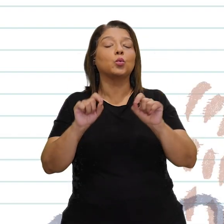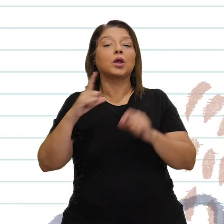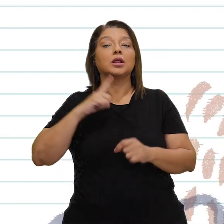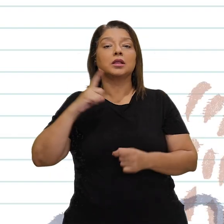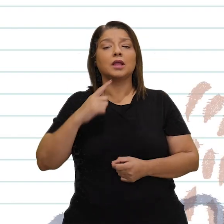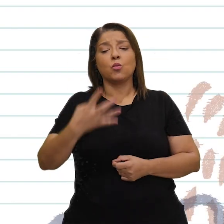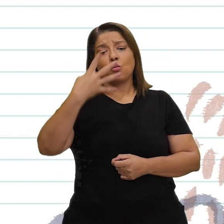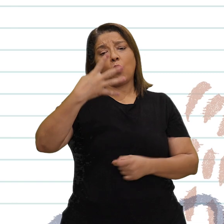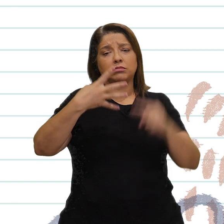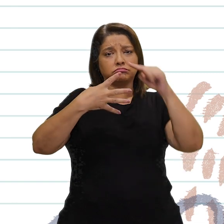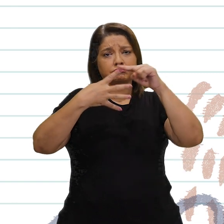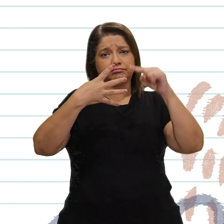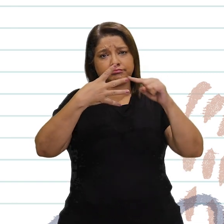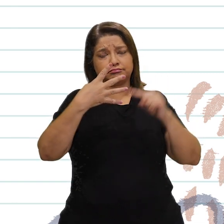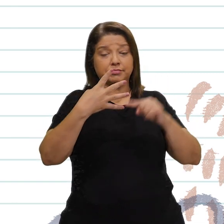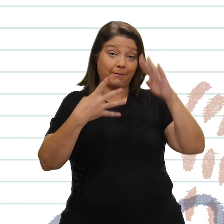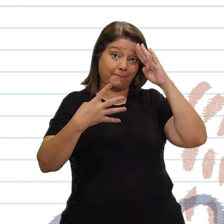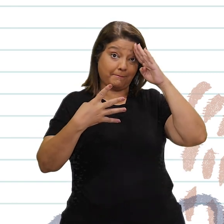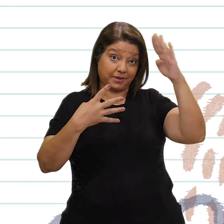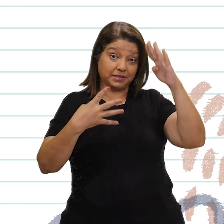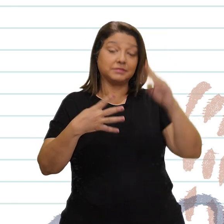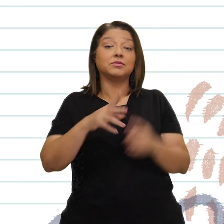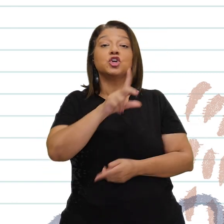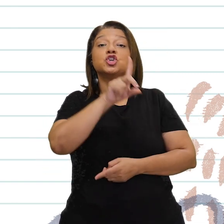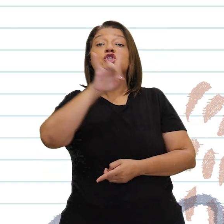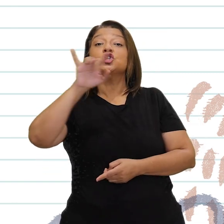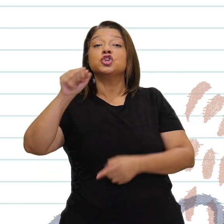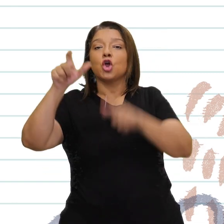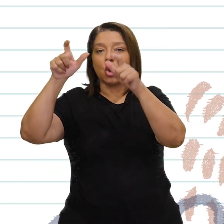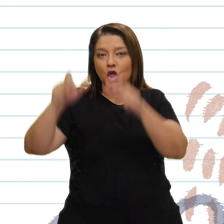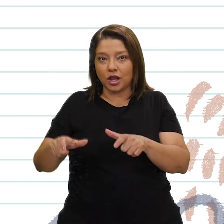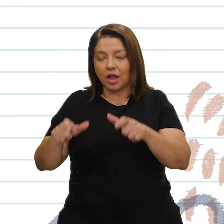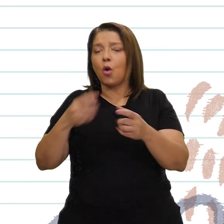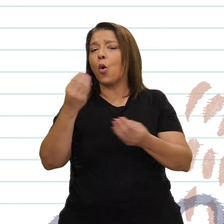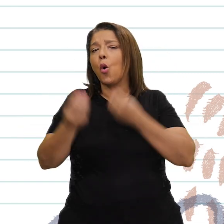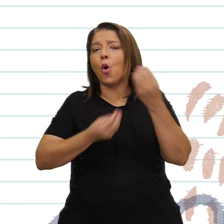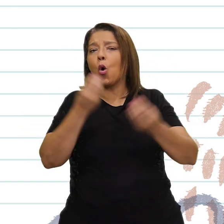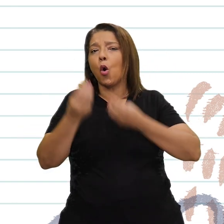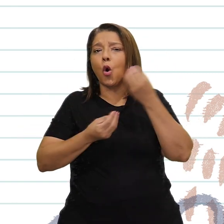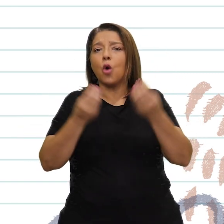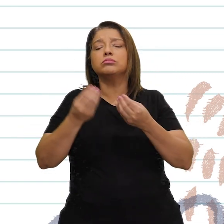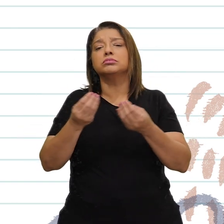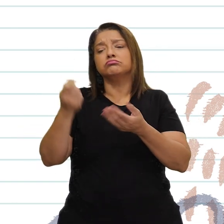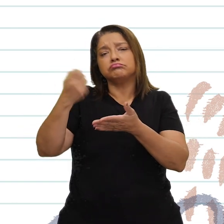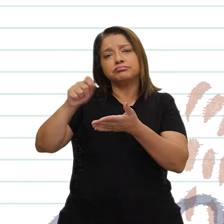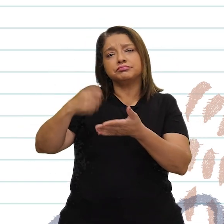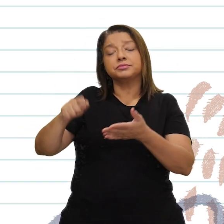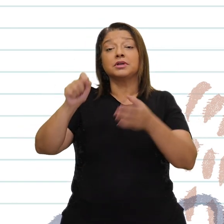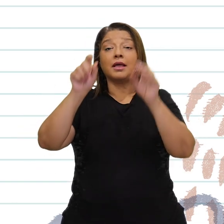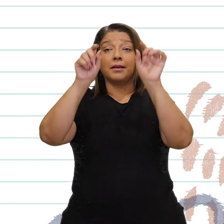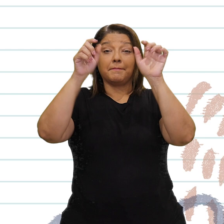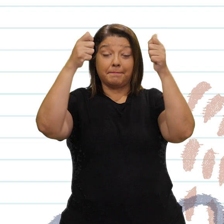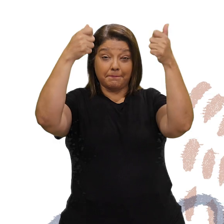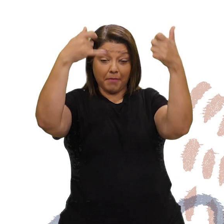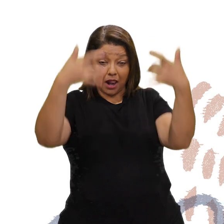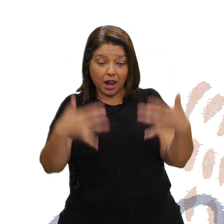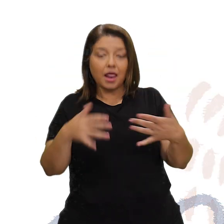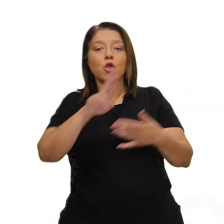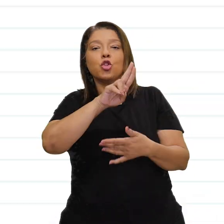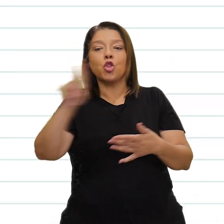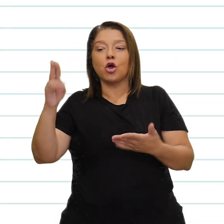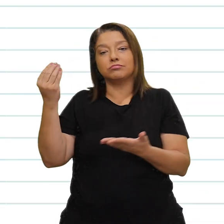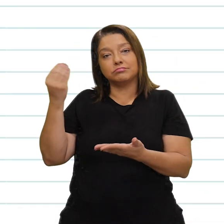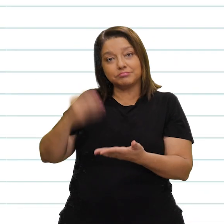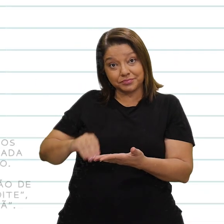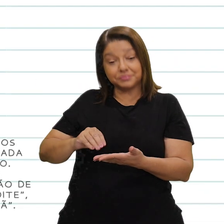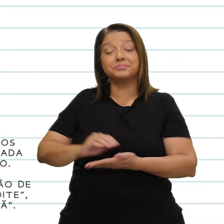quatro itens principais: data e local, vocativo, corpo do texto e assinatura. De